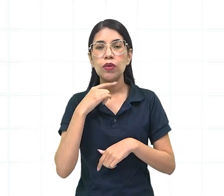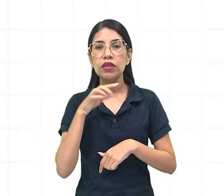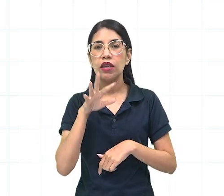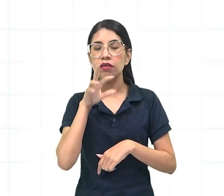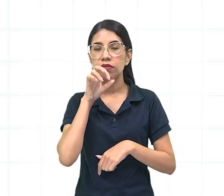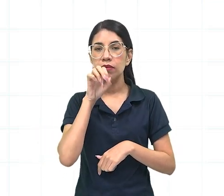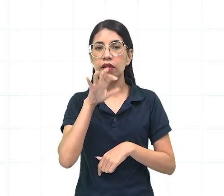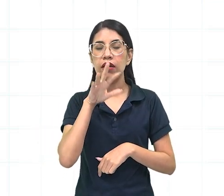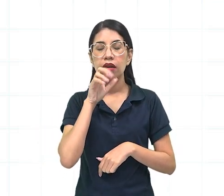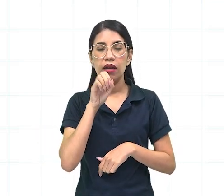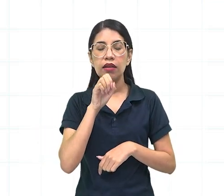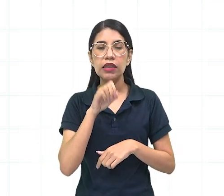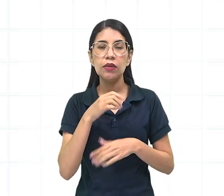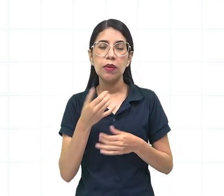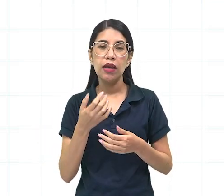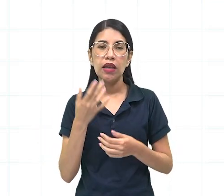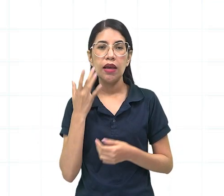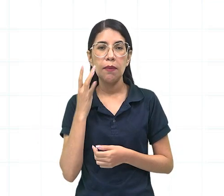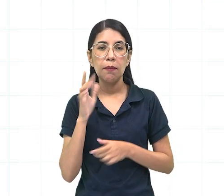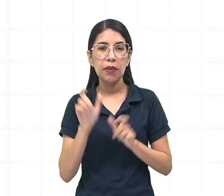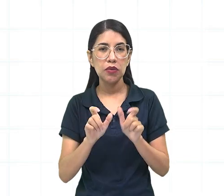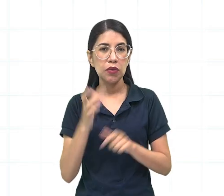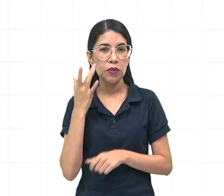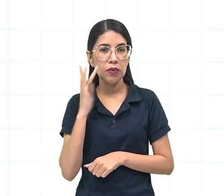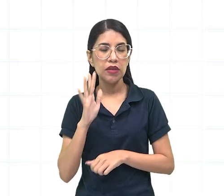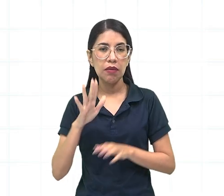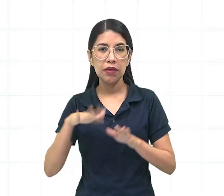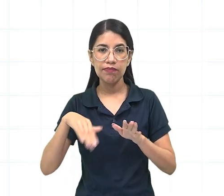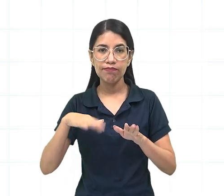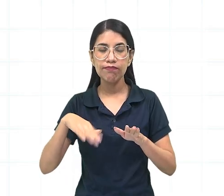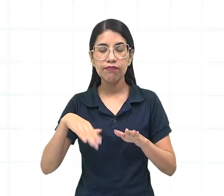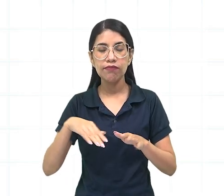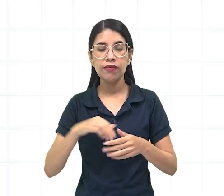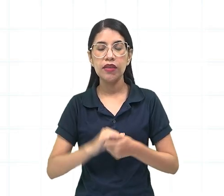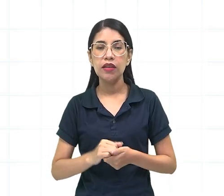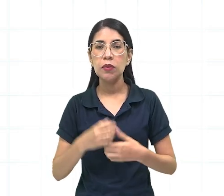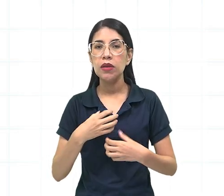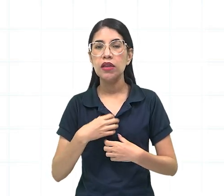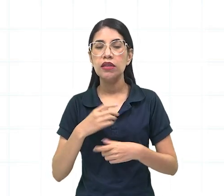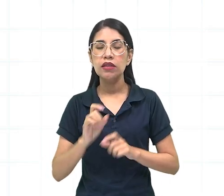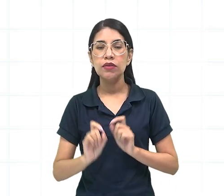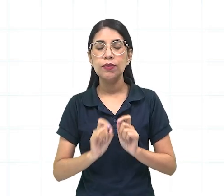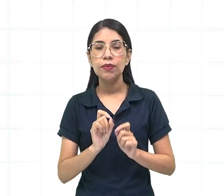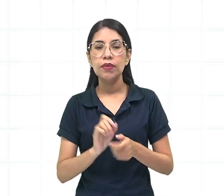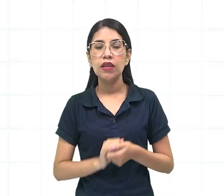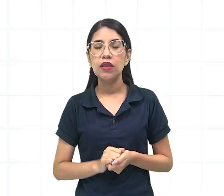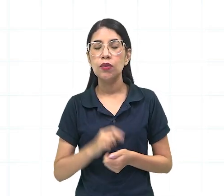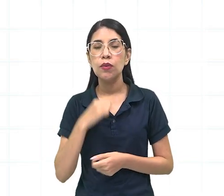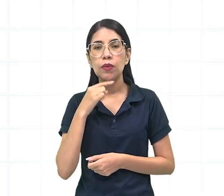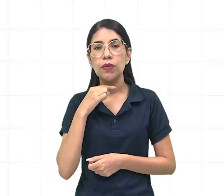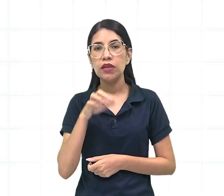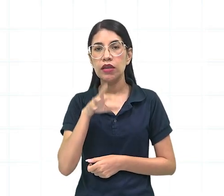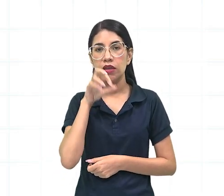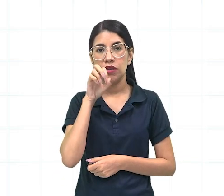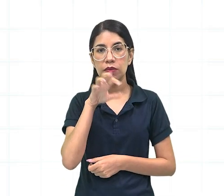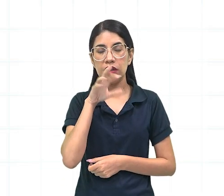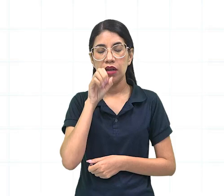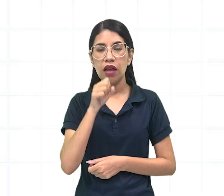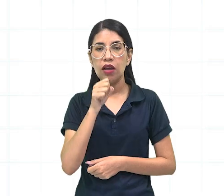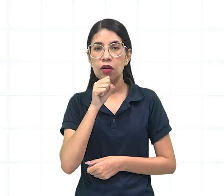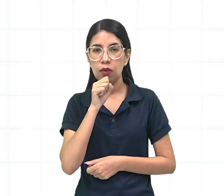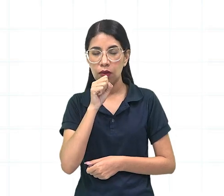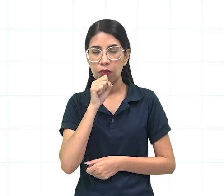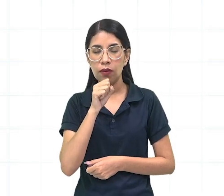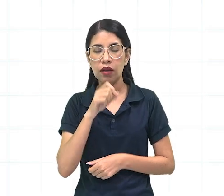respirar. Geralmente são pessoas que não sabem nadar, né? E aí os sintomas do afogamento é dificuldade respiratória, tosse,